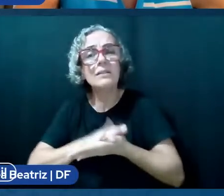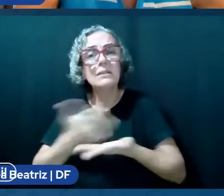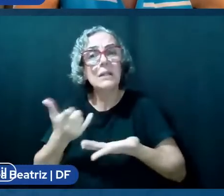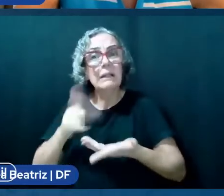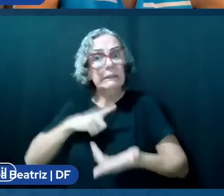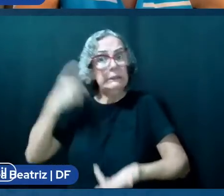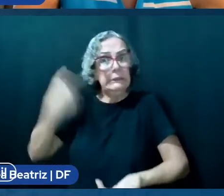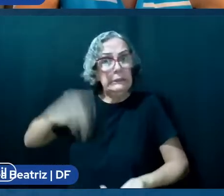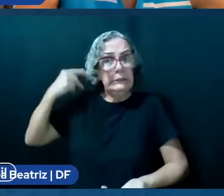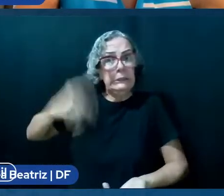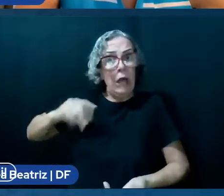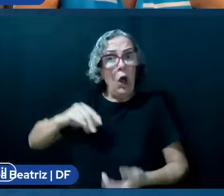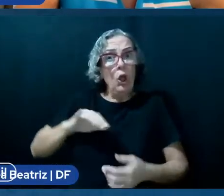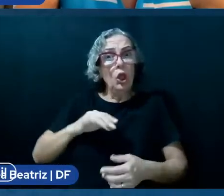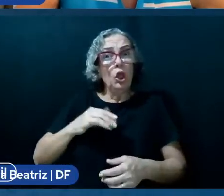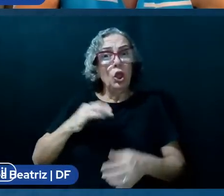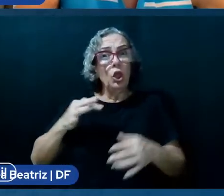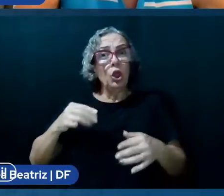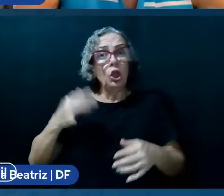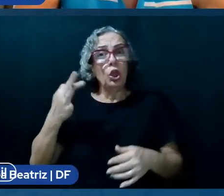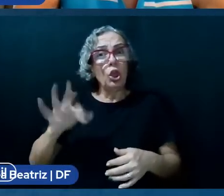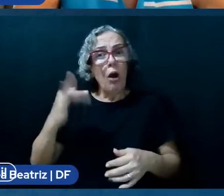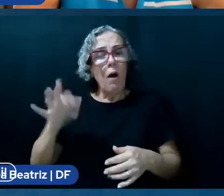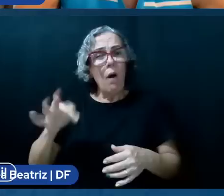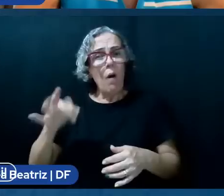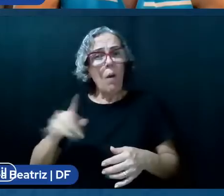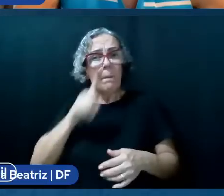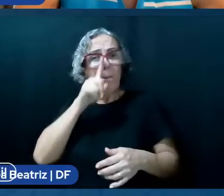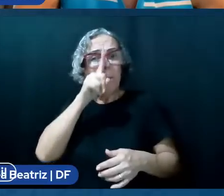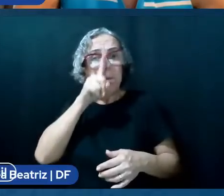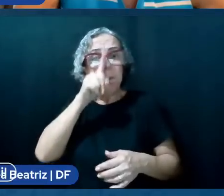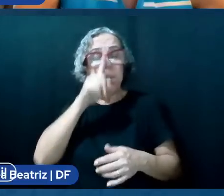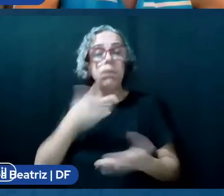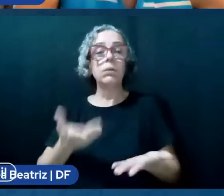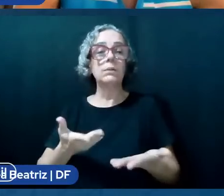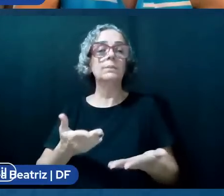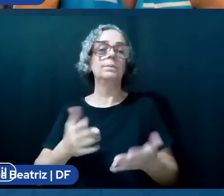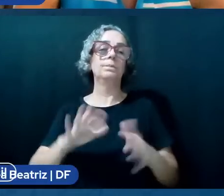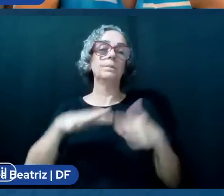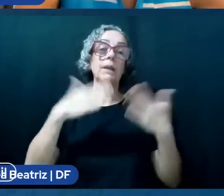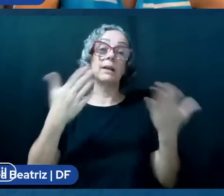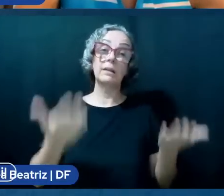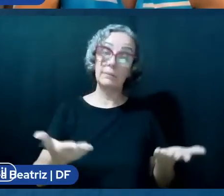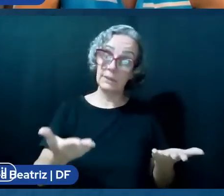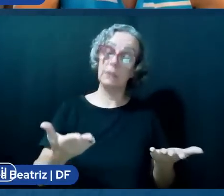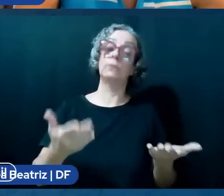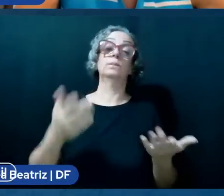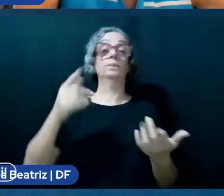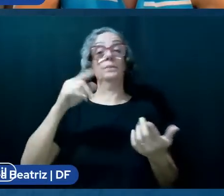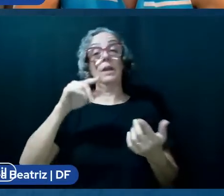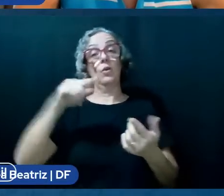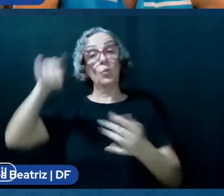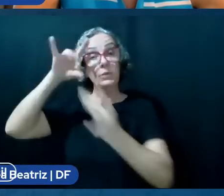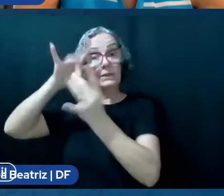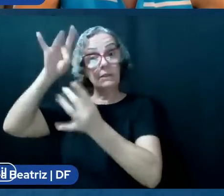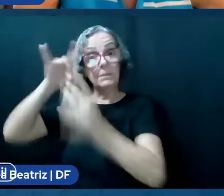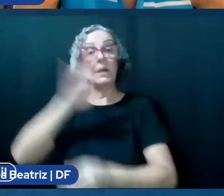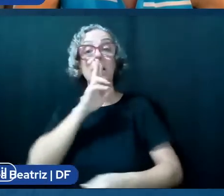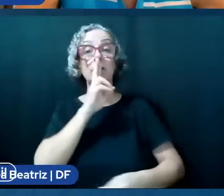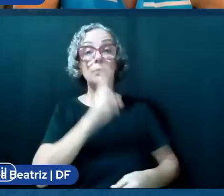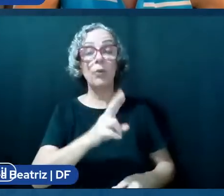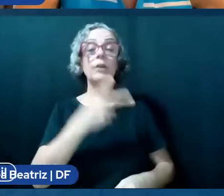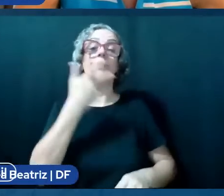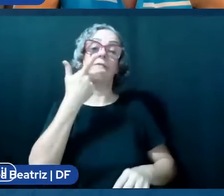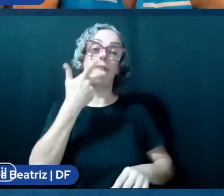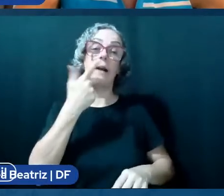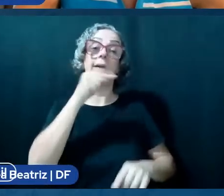Kardec que é devido a dois motivos. O primeiro, o efeito do próprio magnetismo. Vamos entender aqui magnetismo como